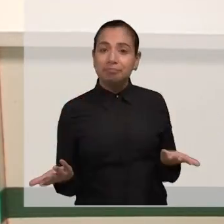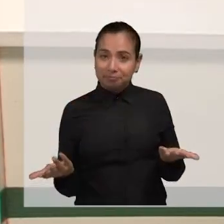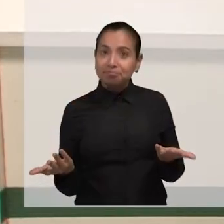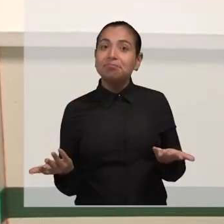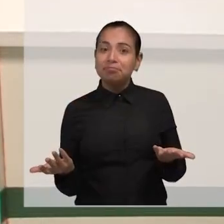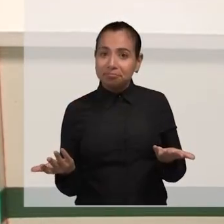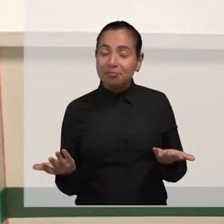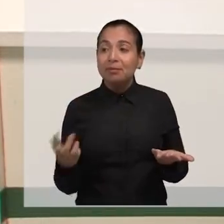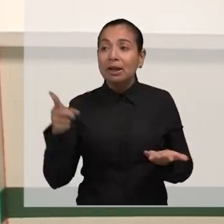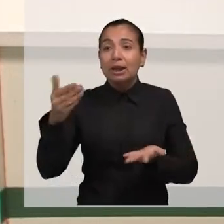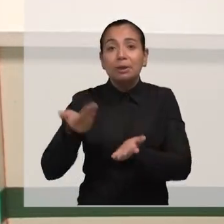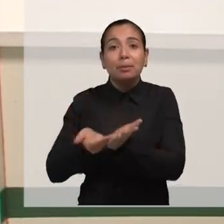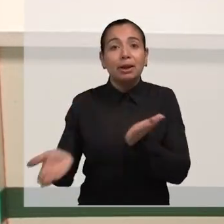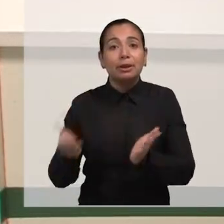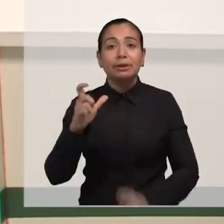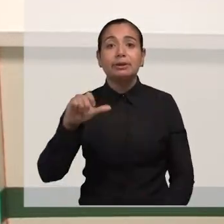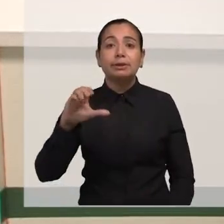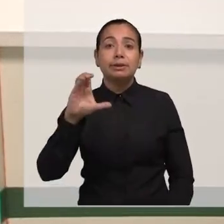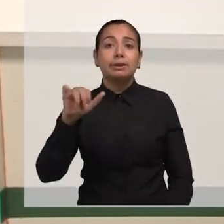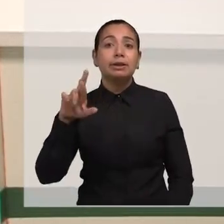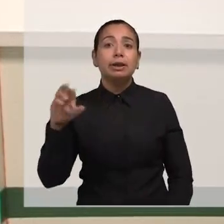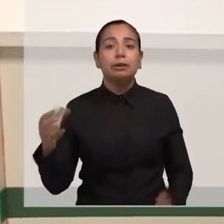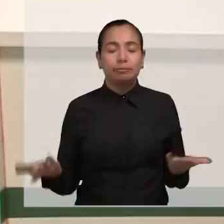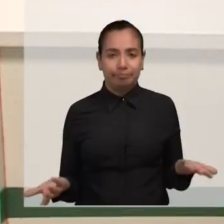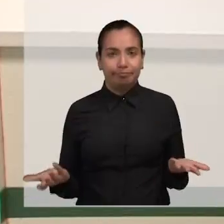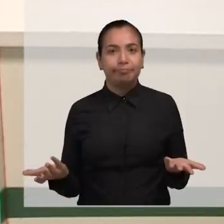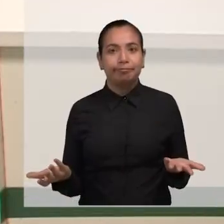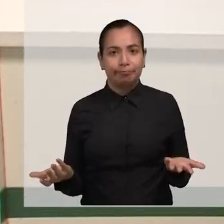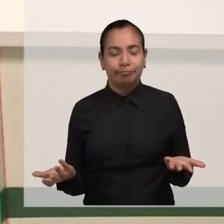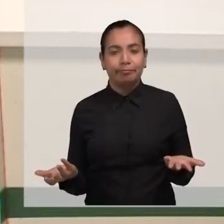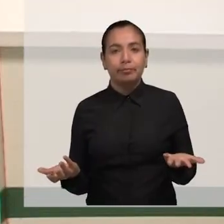parabenizar aqui ao Superior Tribunal,